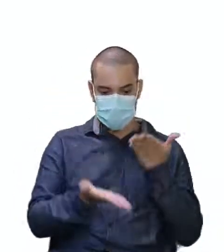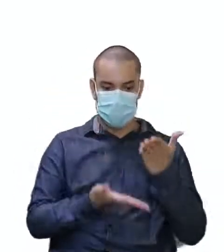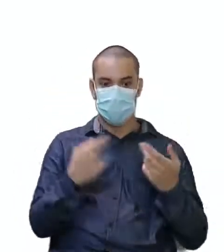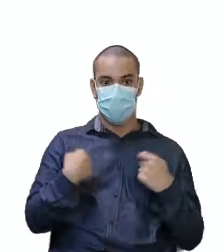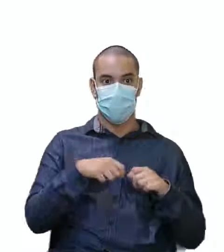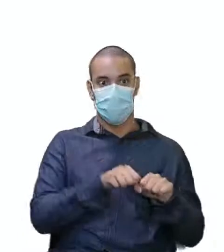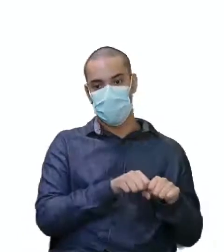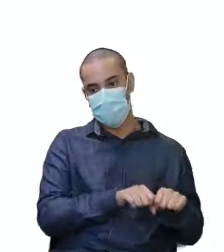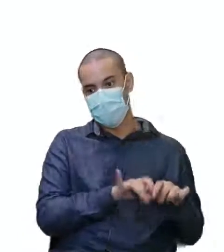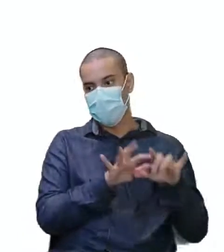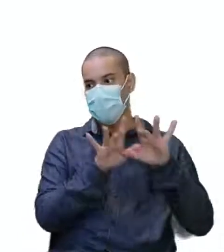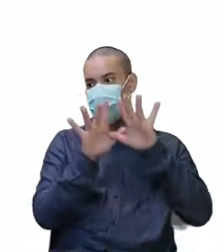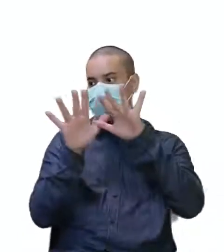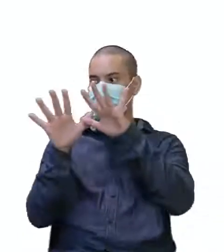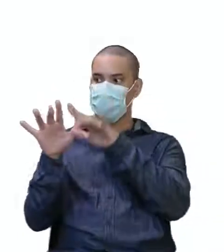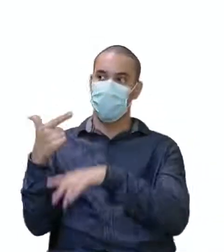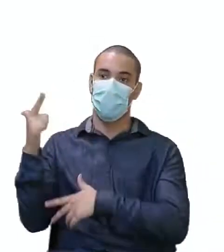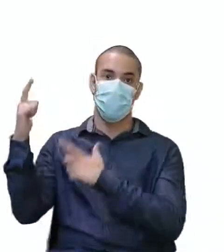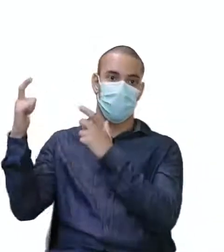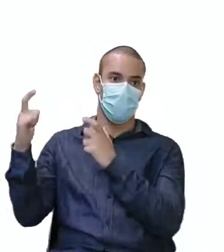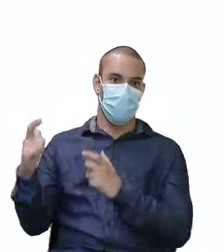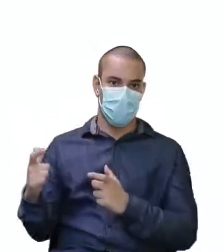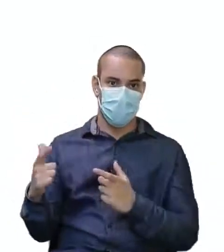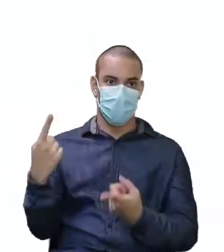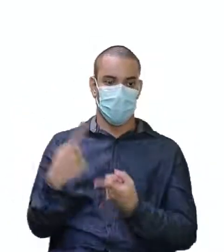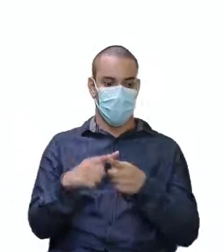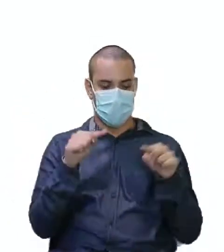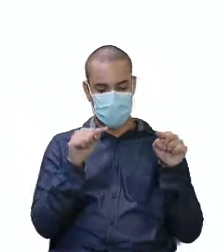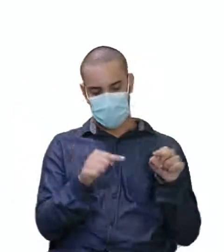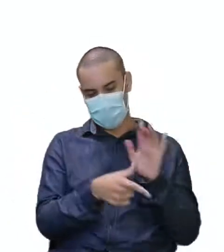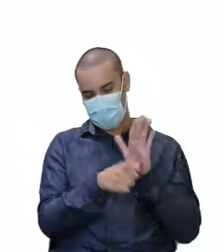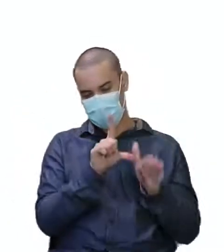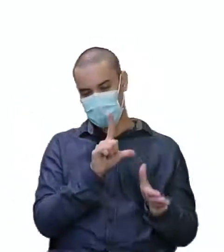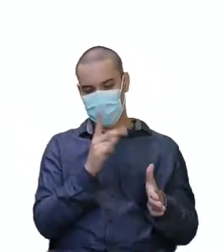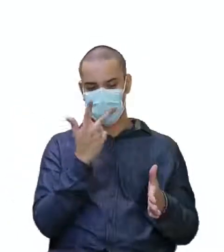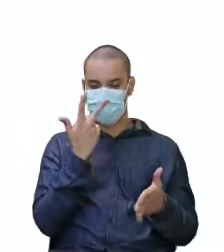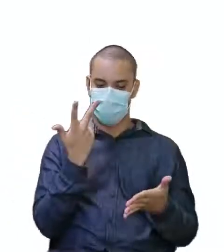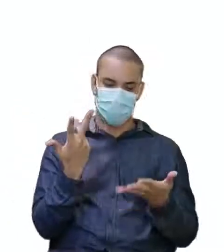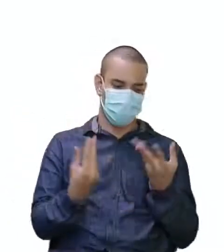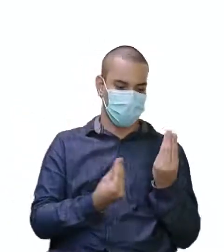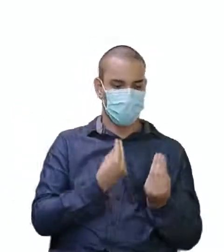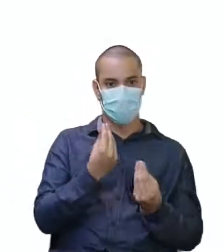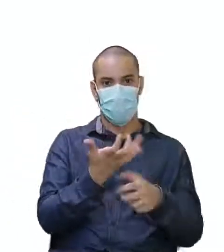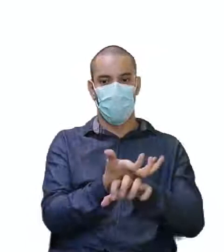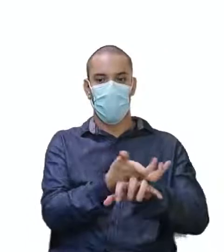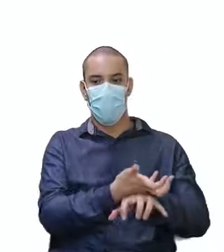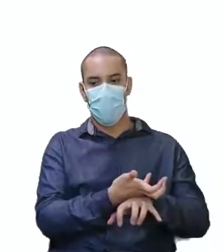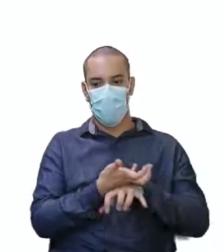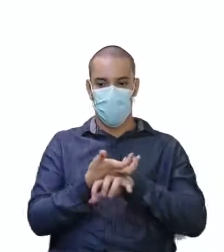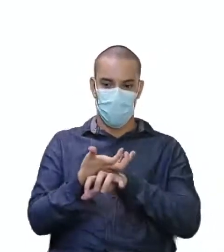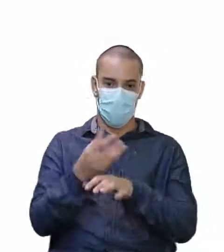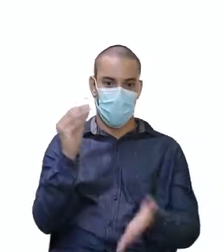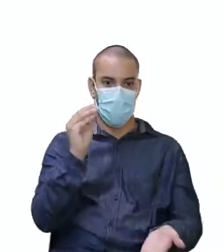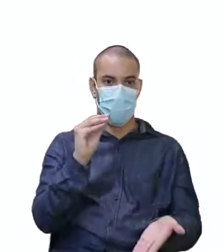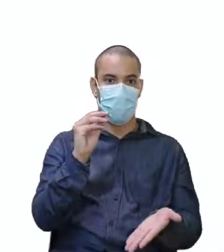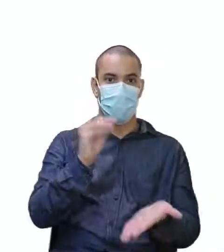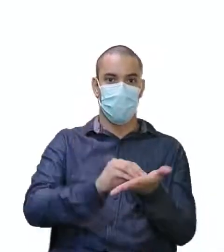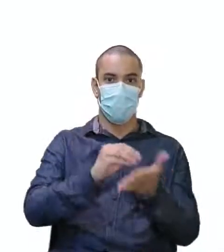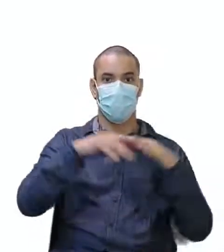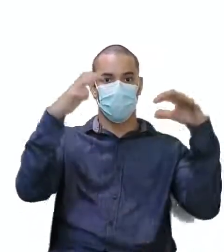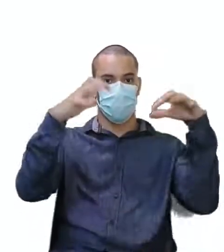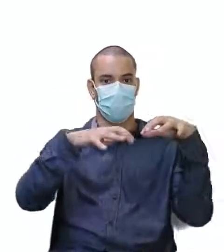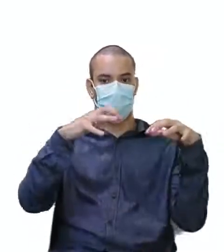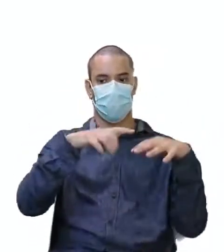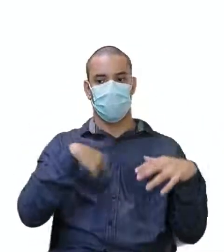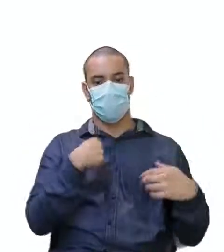migrar, muitas vezes para um determinado local, porque ali fica seco, né, para de chover, aí